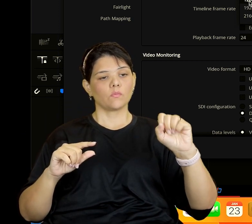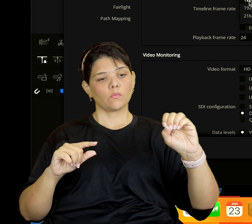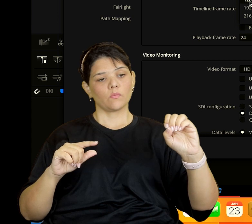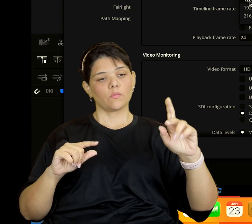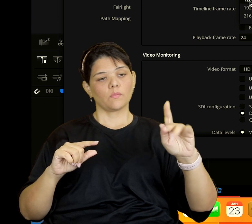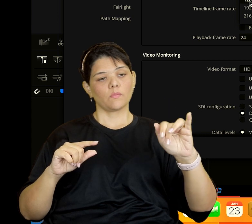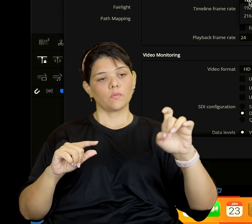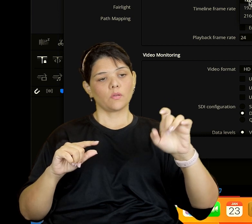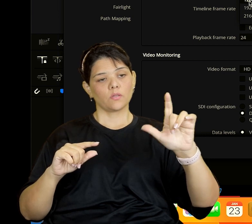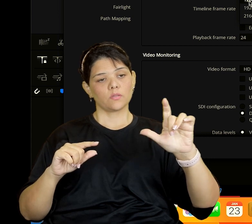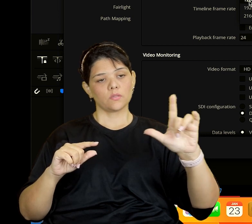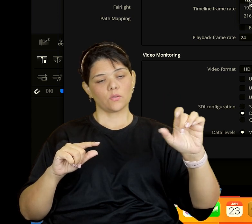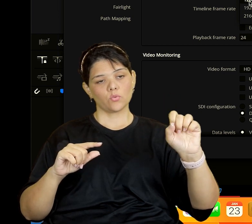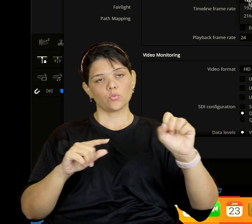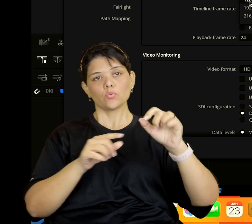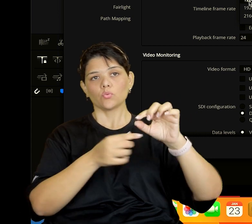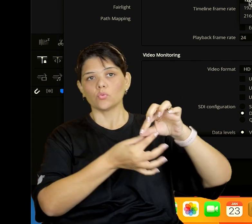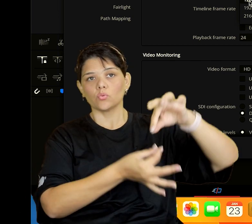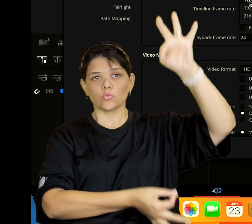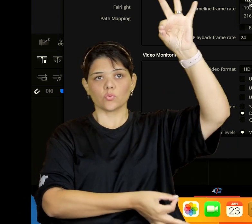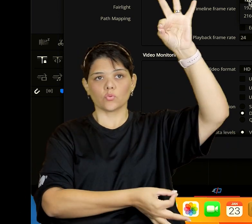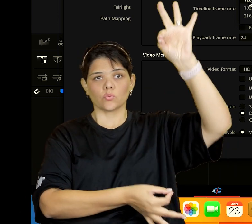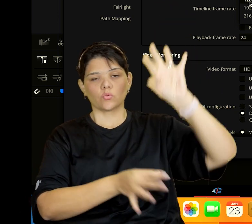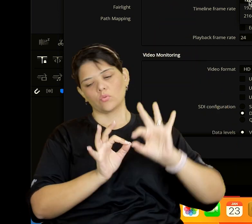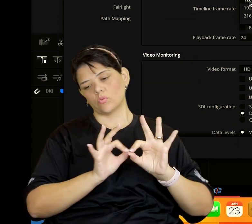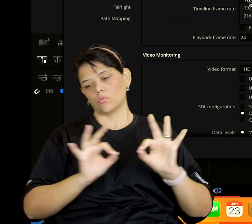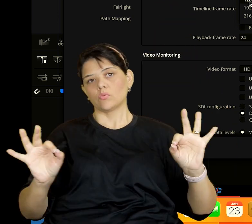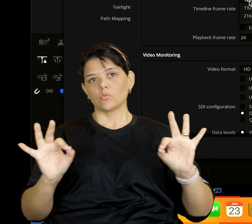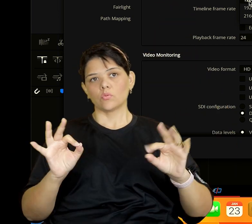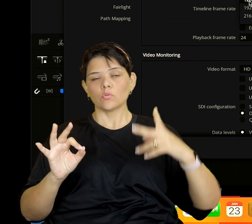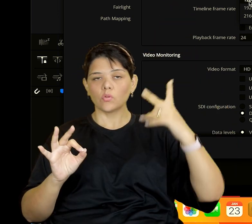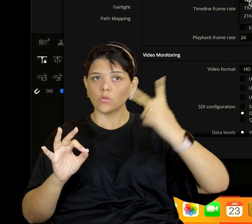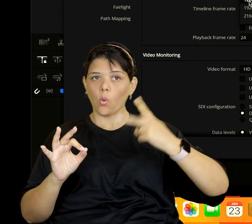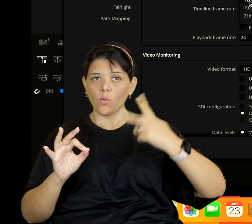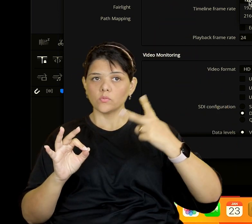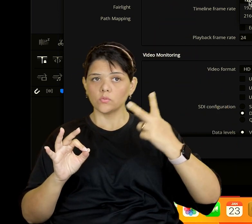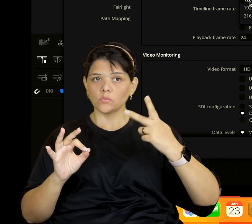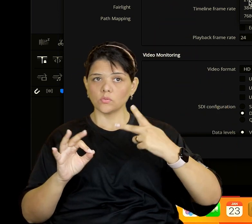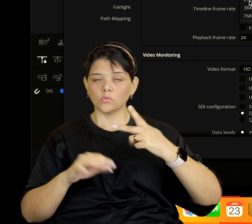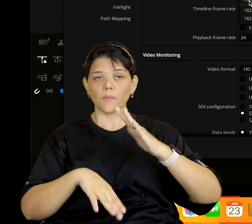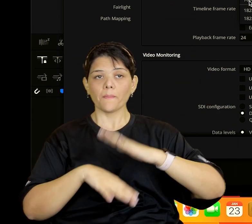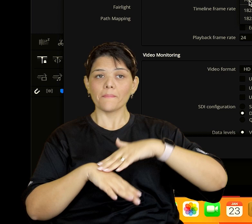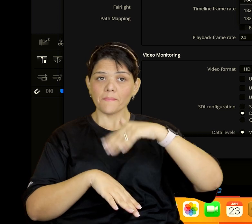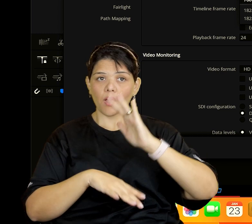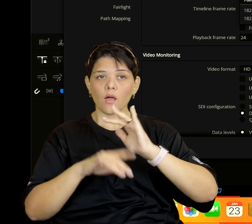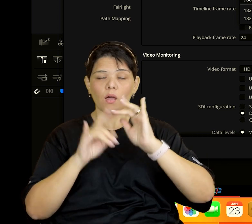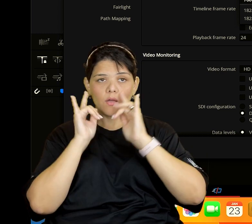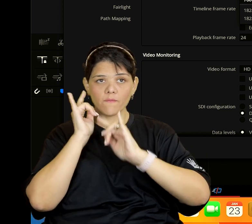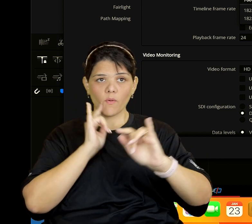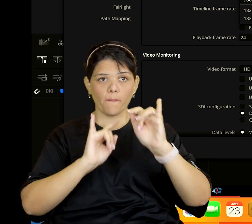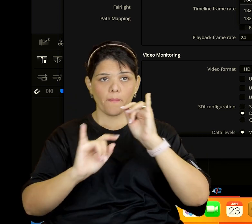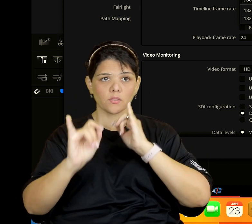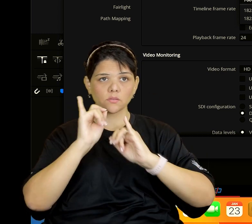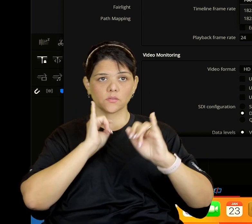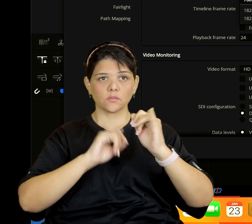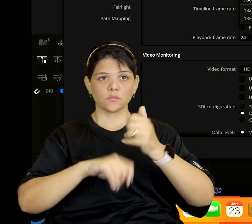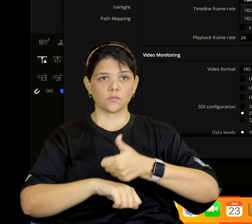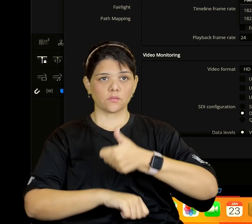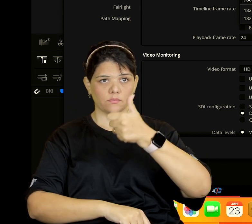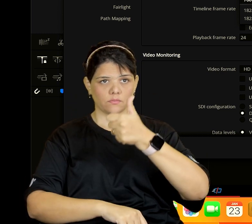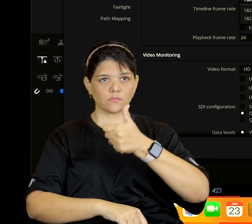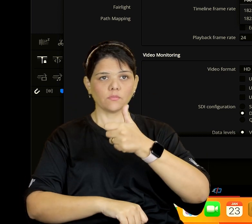Quanto mais pixel, mais qualidade, porque mais informação. Então, aqui, ó, se vocês perceberem, o 8K, ele